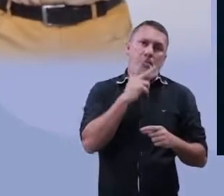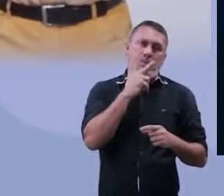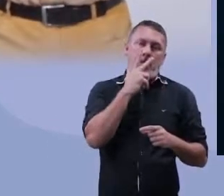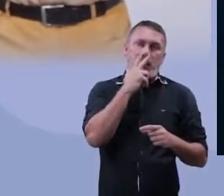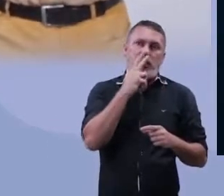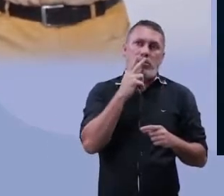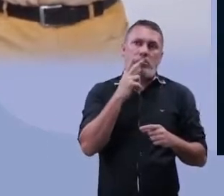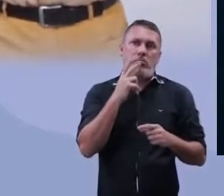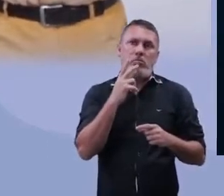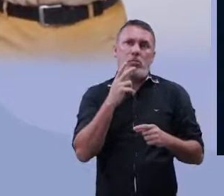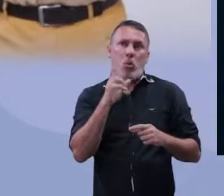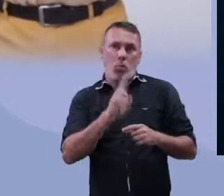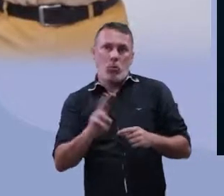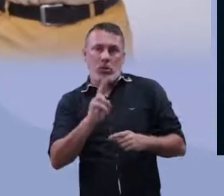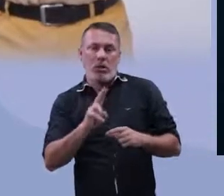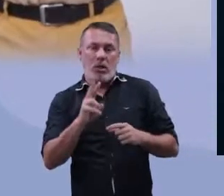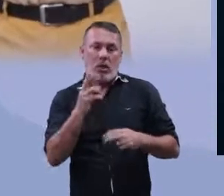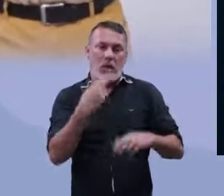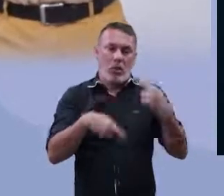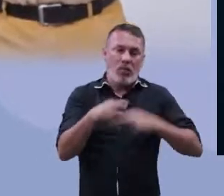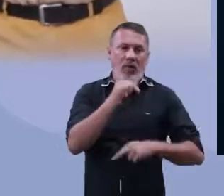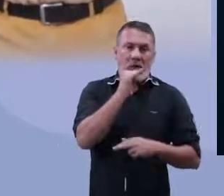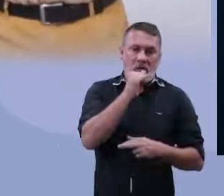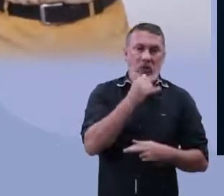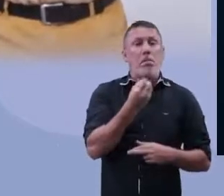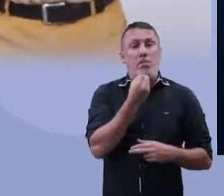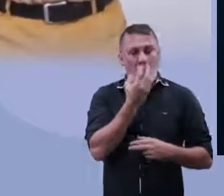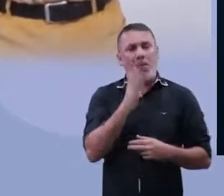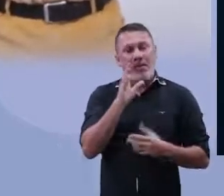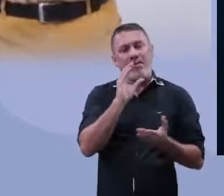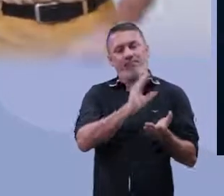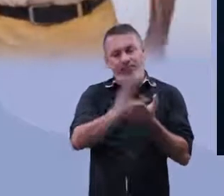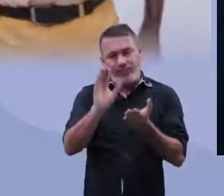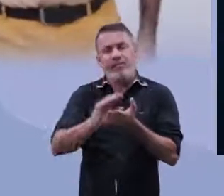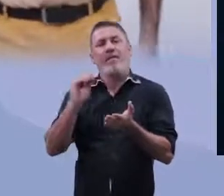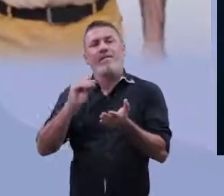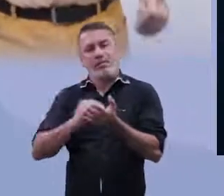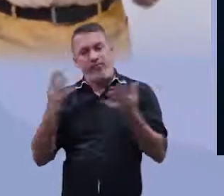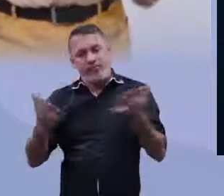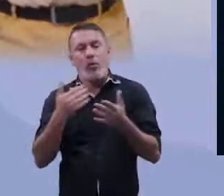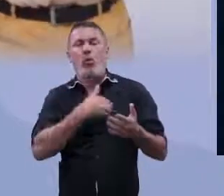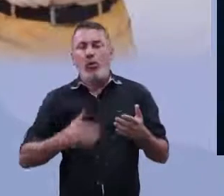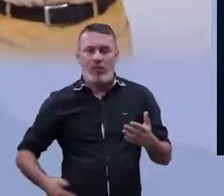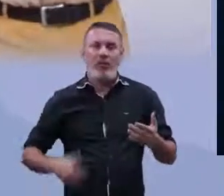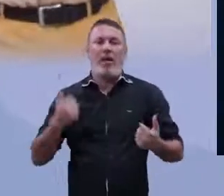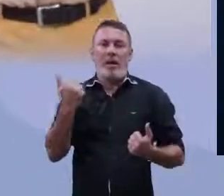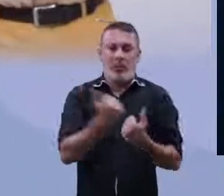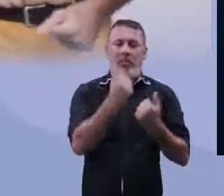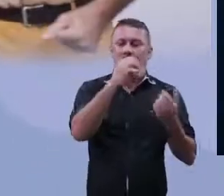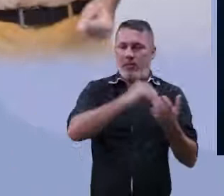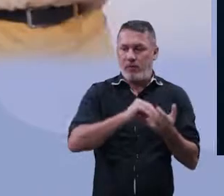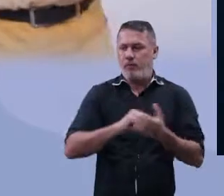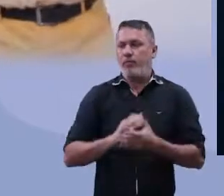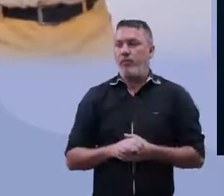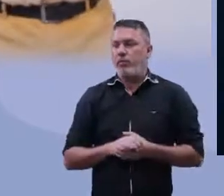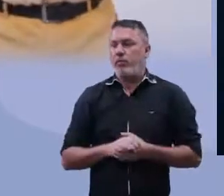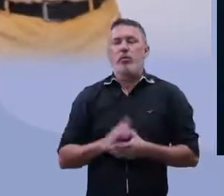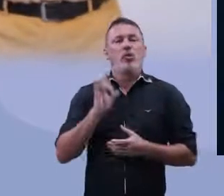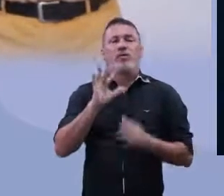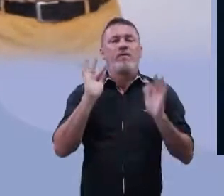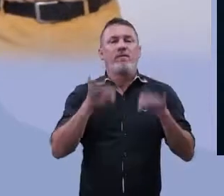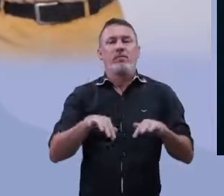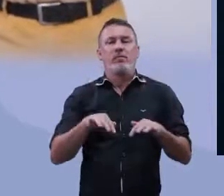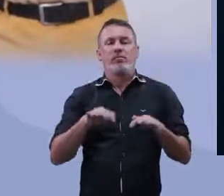uso das energias renováveis? Sim, mas a gente precisa de mais investimento e de mais incentivos governamentais. E aí, só para fechar, uma questãozinha